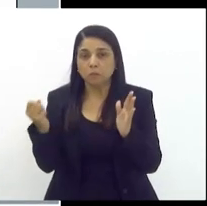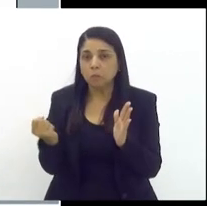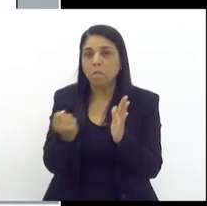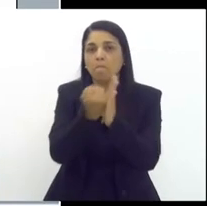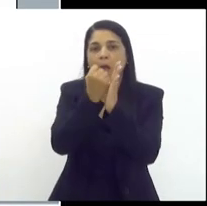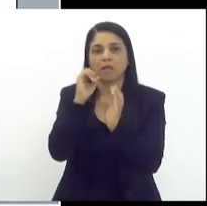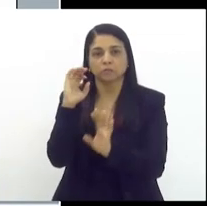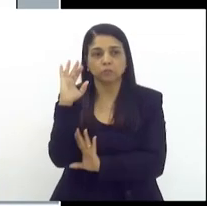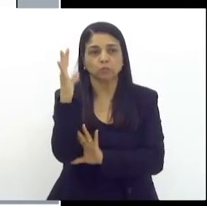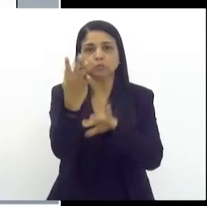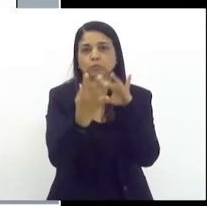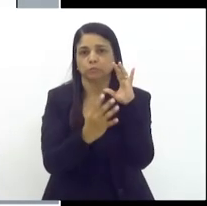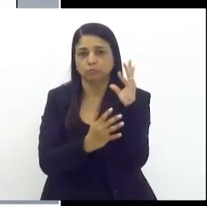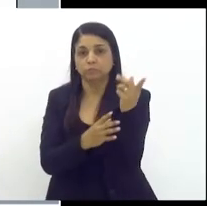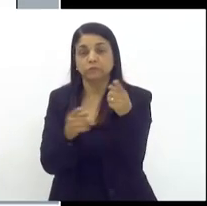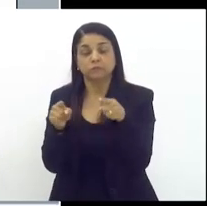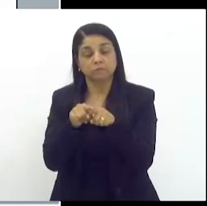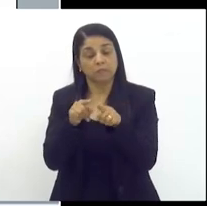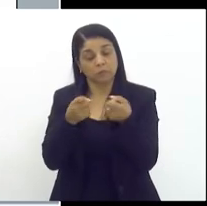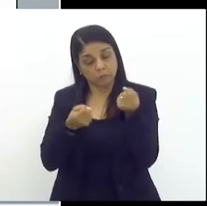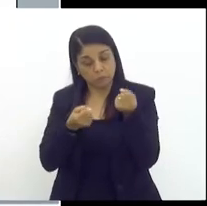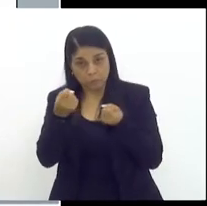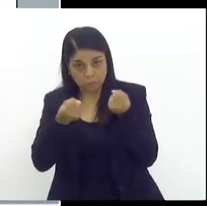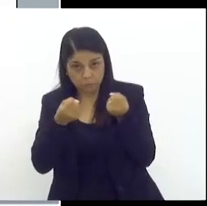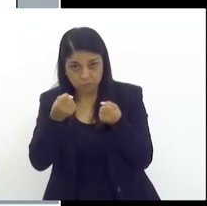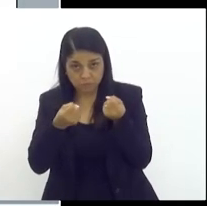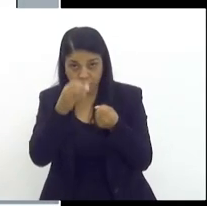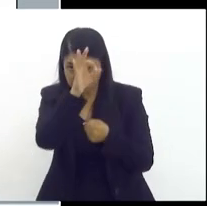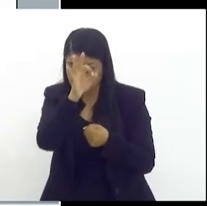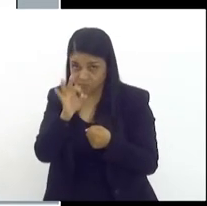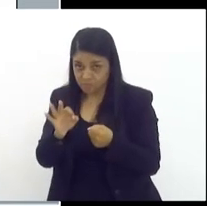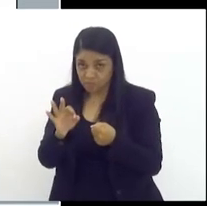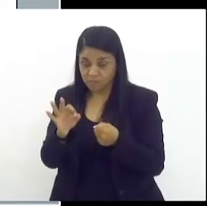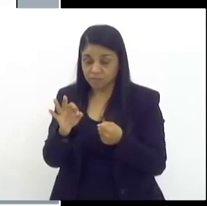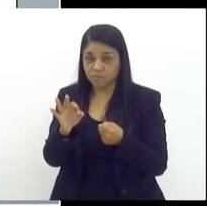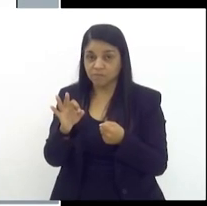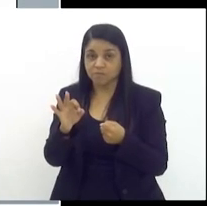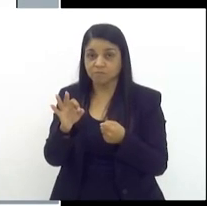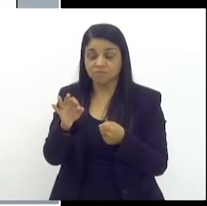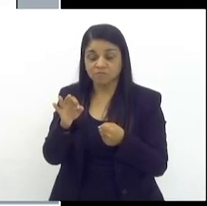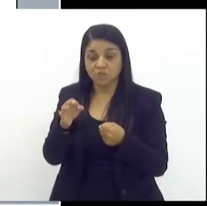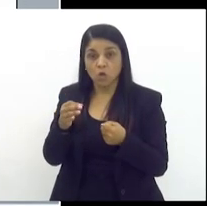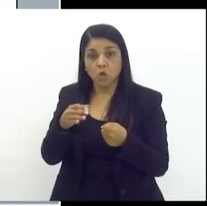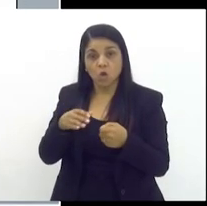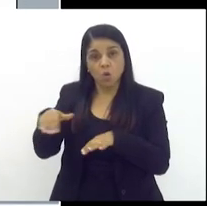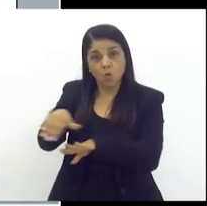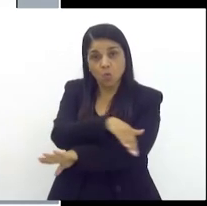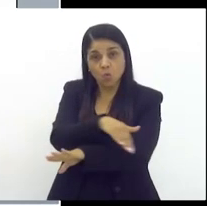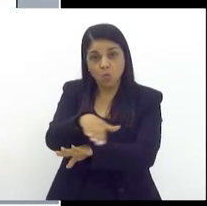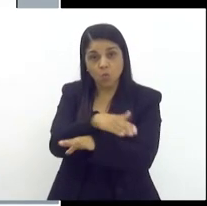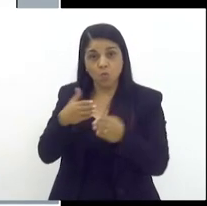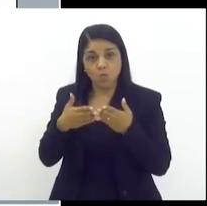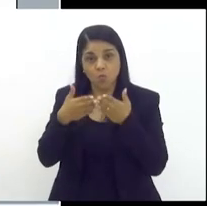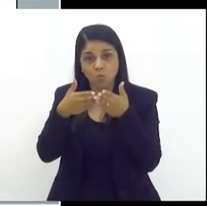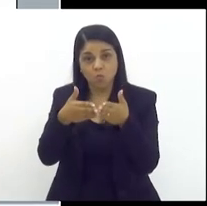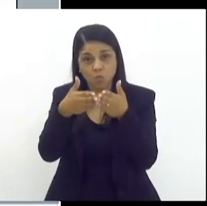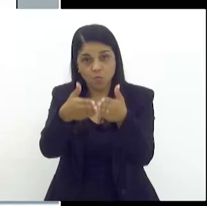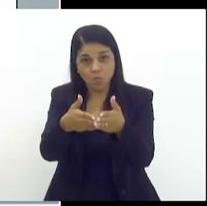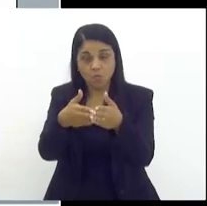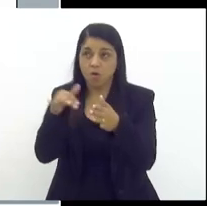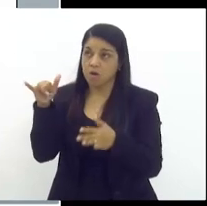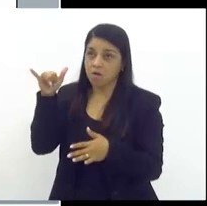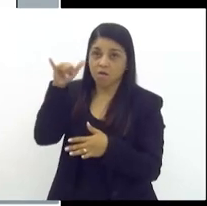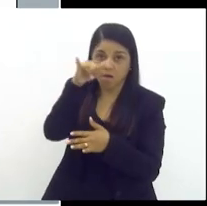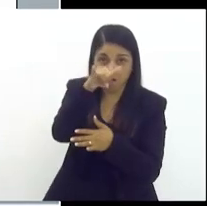e incidirá sobre Veículos automotores terrestres aquáticos e Aéreos